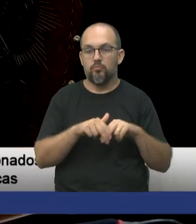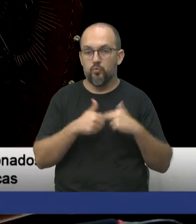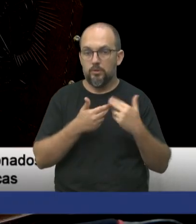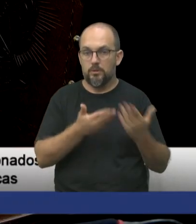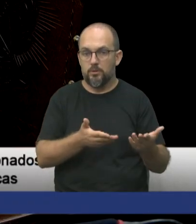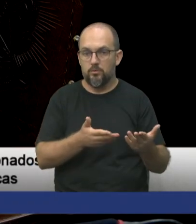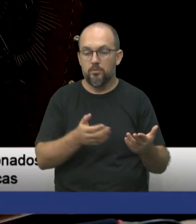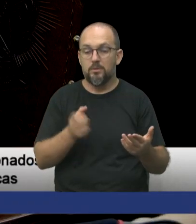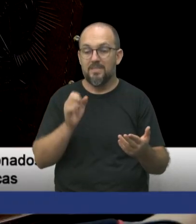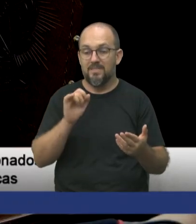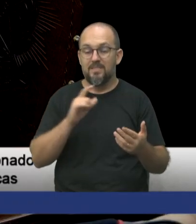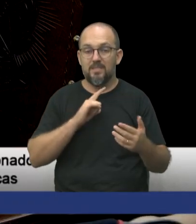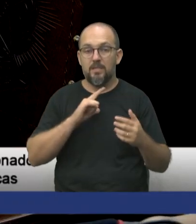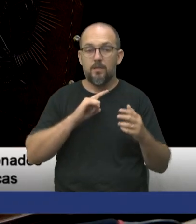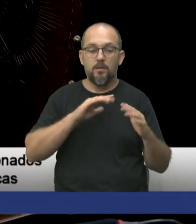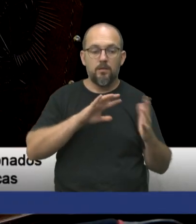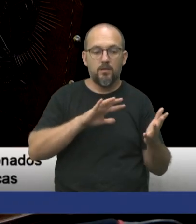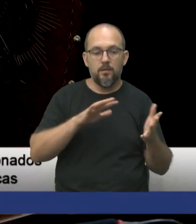tem a